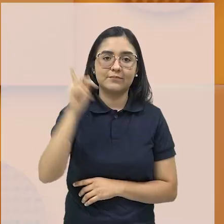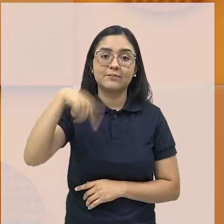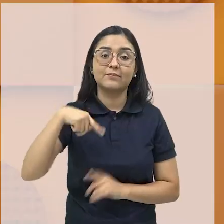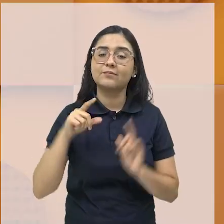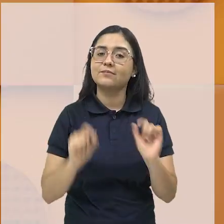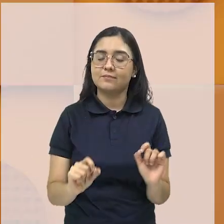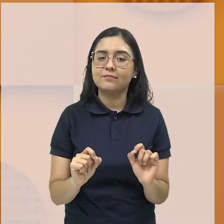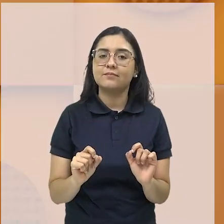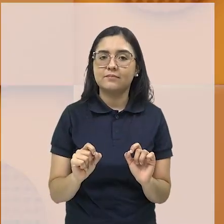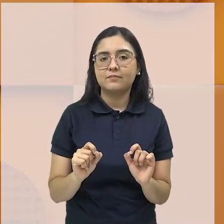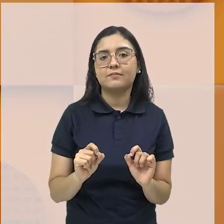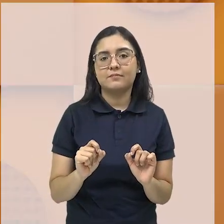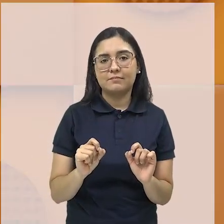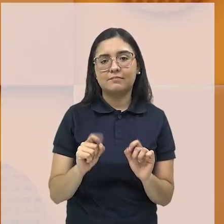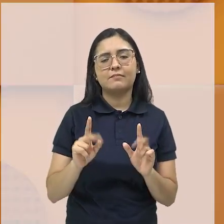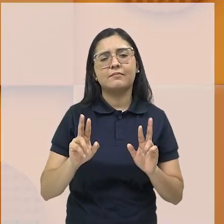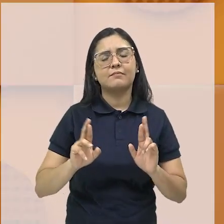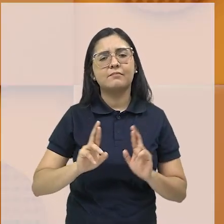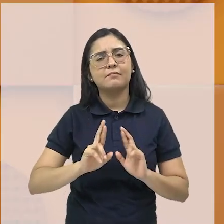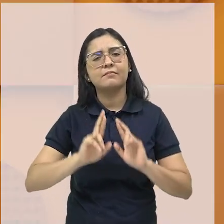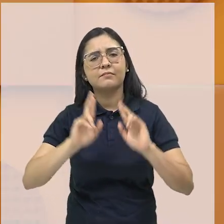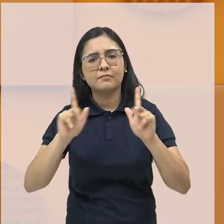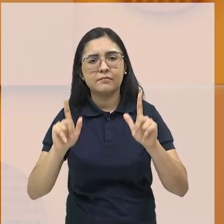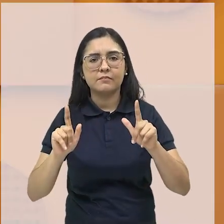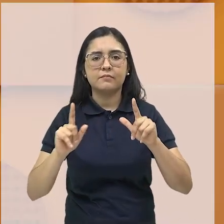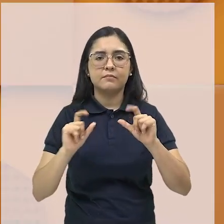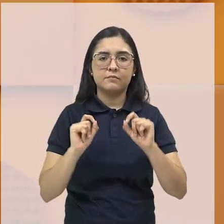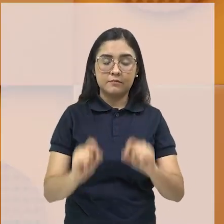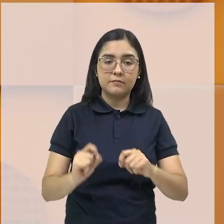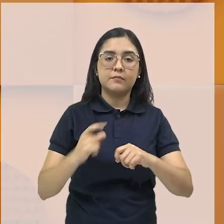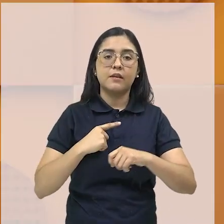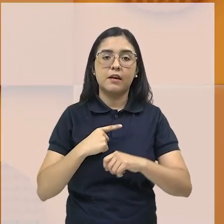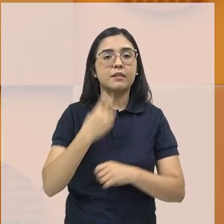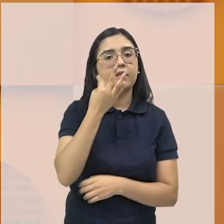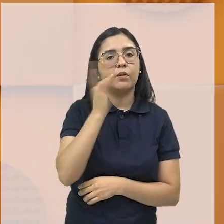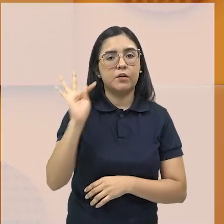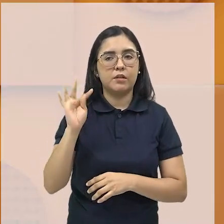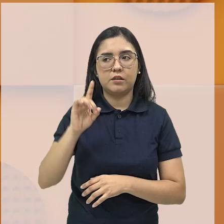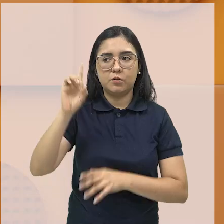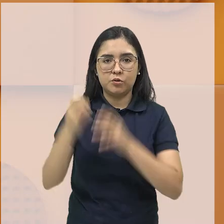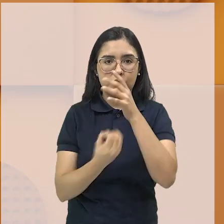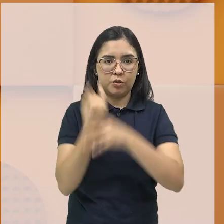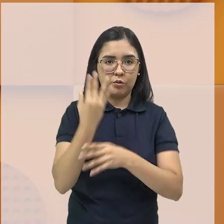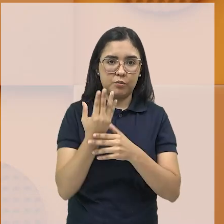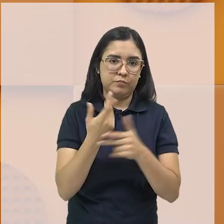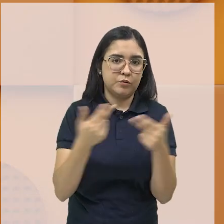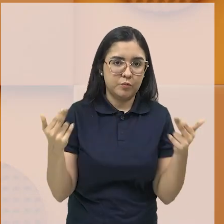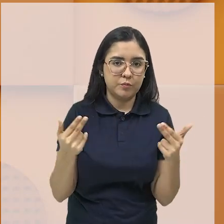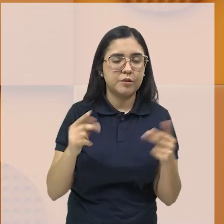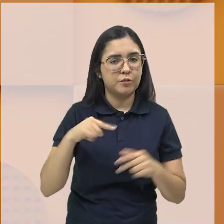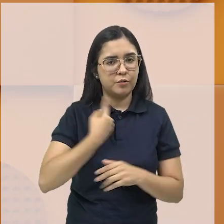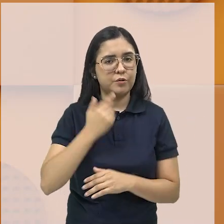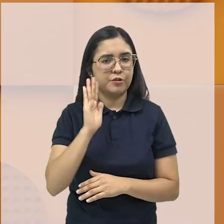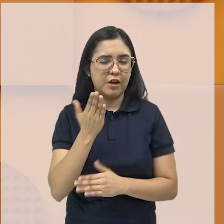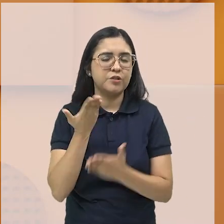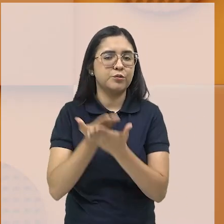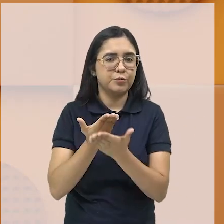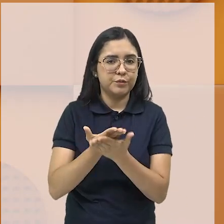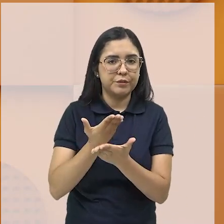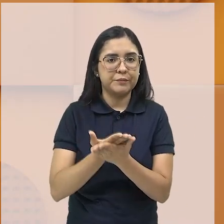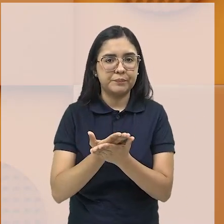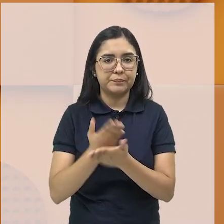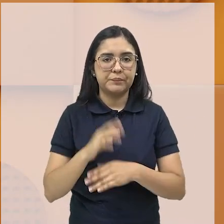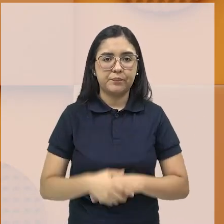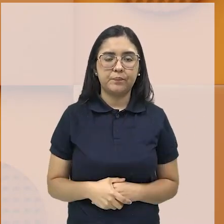é um pouco diferente da teoria do criacionismo, que nós também já devemos ter estudado em algum momento, né,